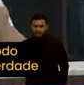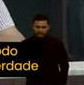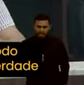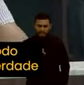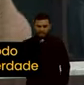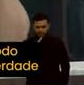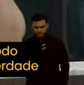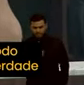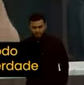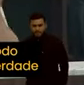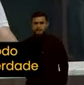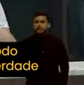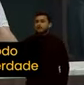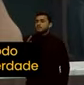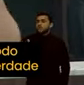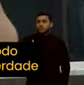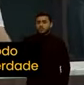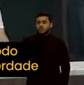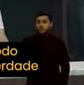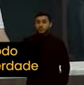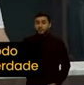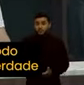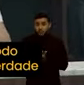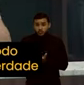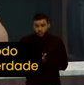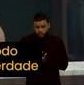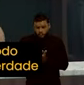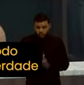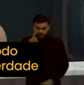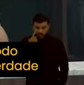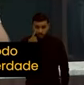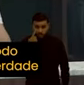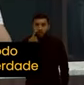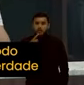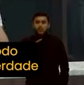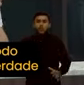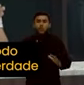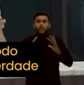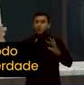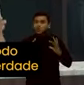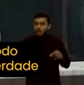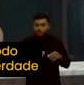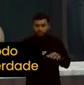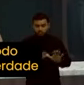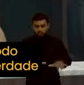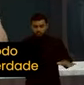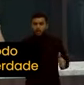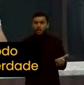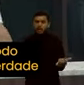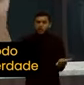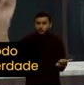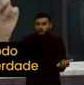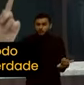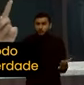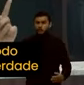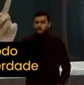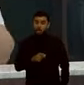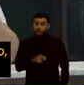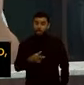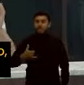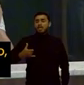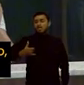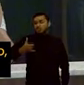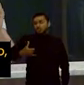Esse estudo comprova que todo adolescente que durante a